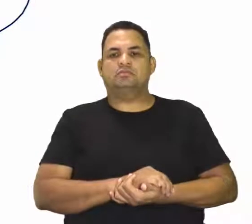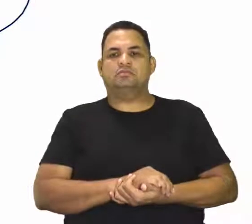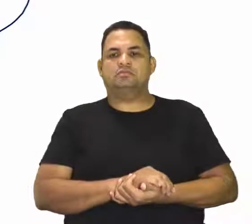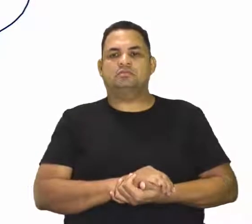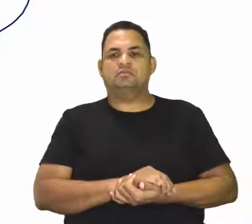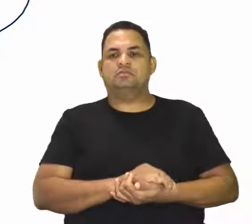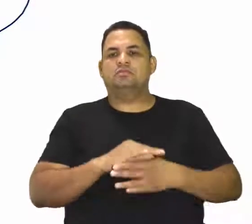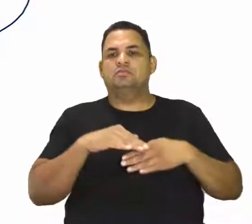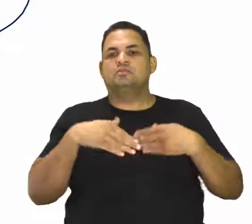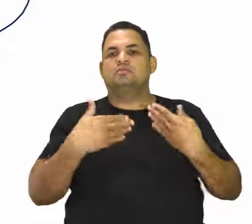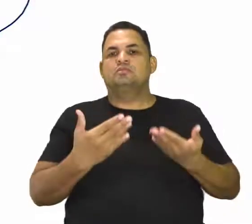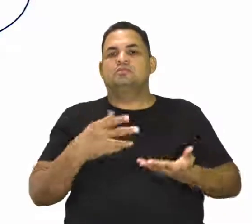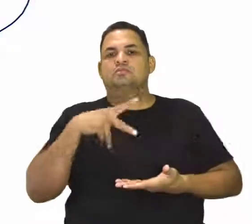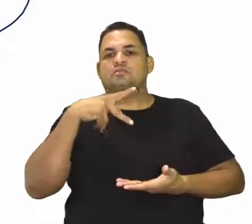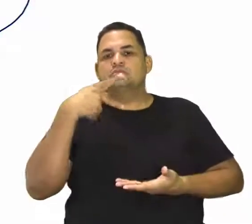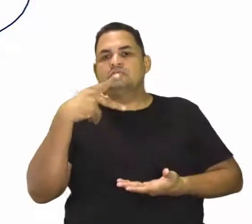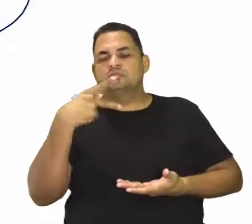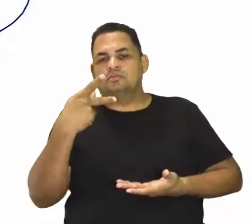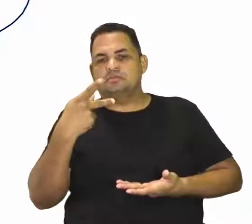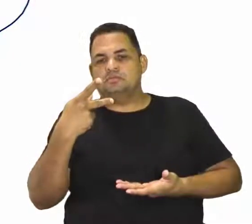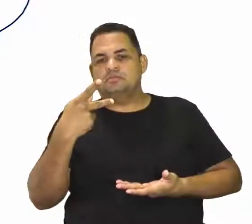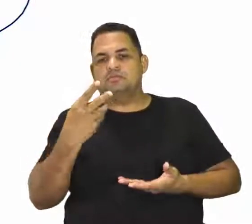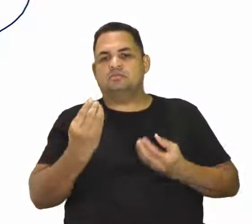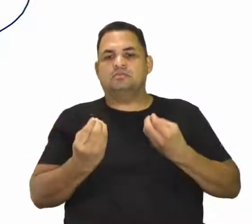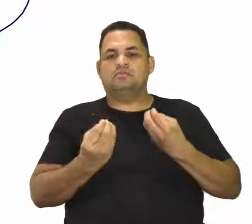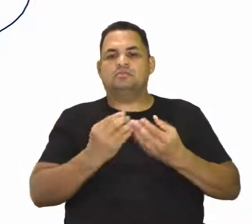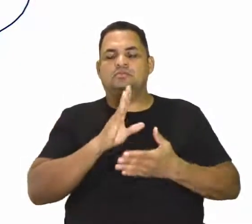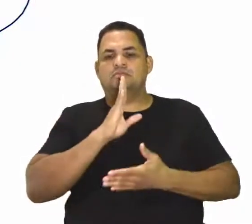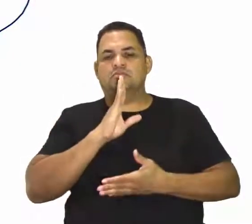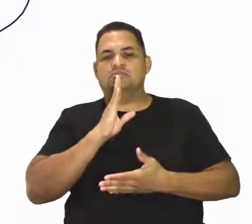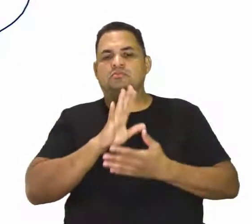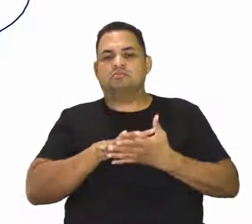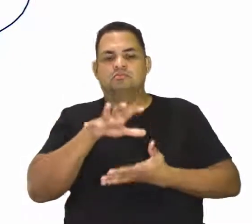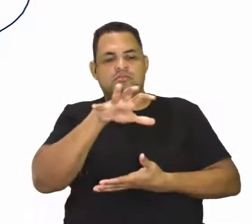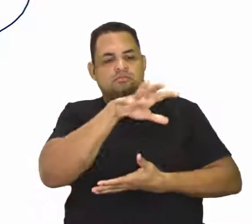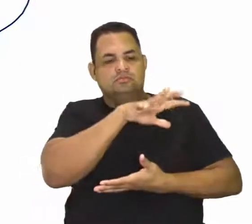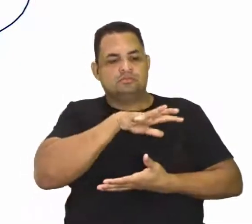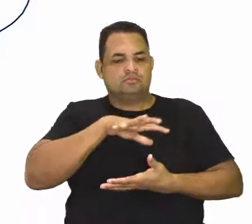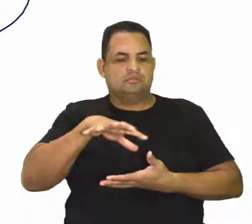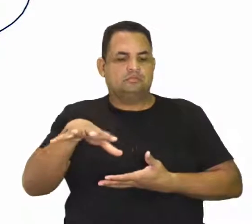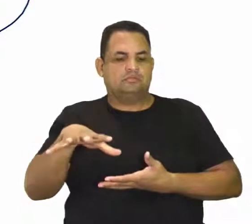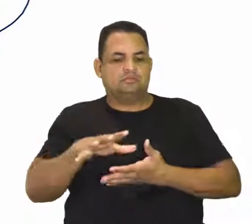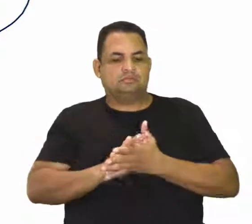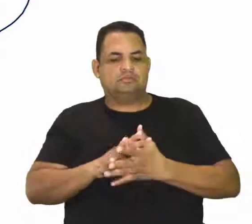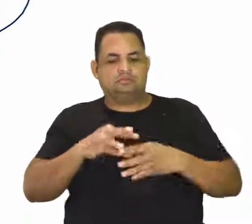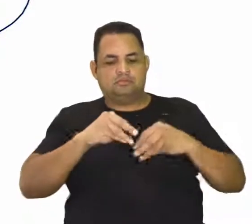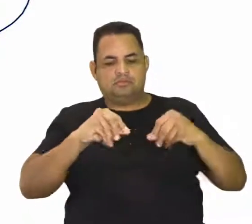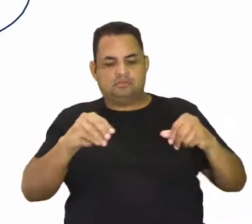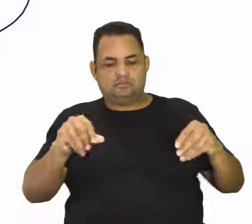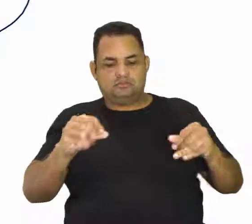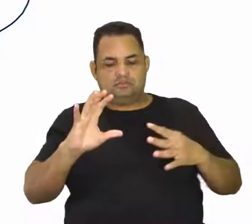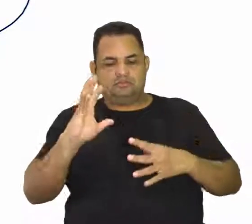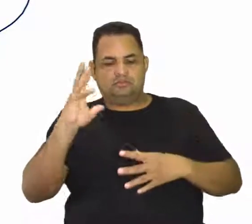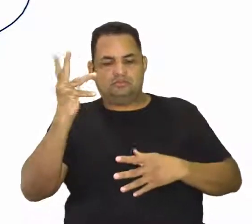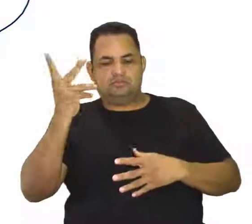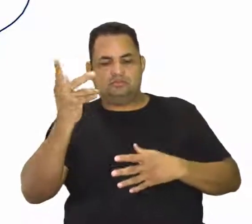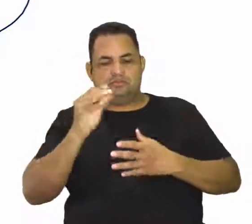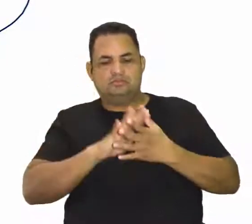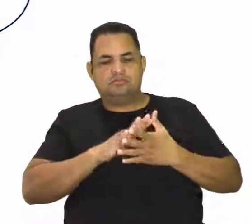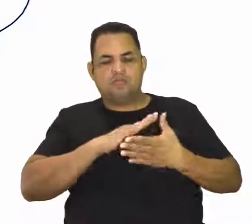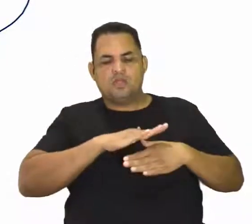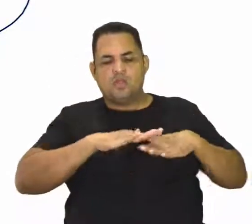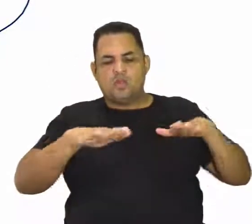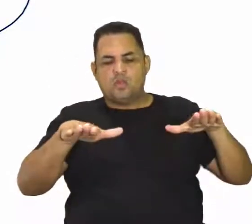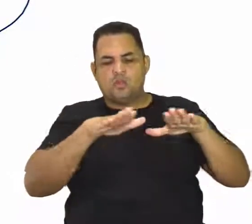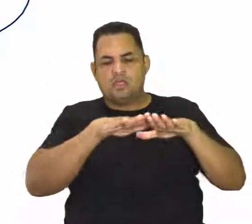quando a gente pegou e falou sobre conhecer o local, conhecer o solo, o clima, condições